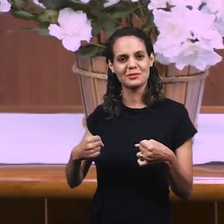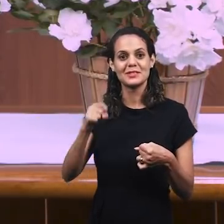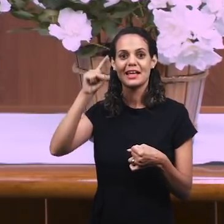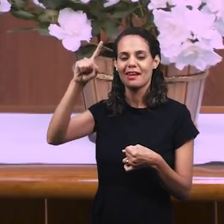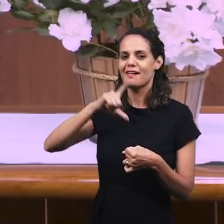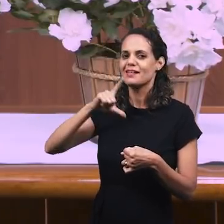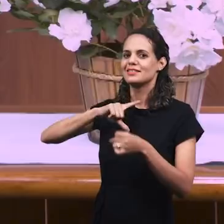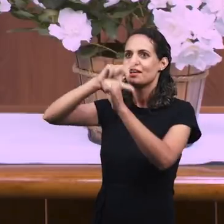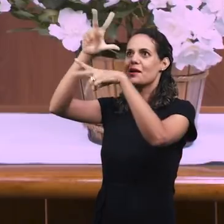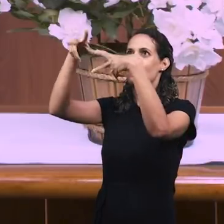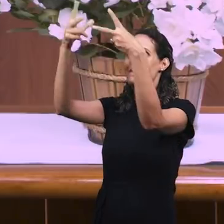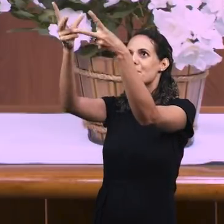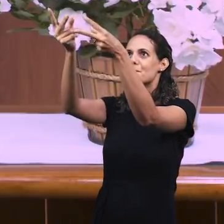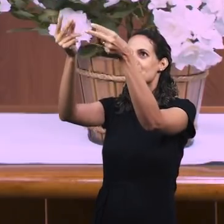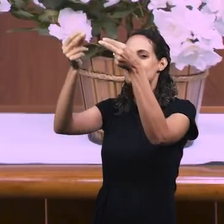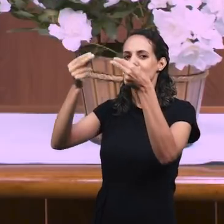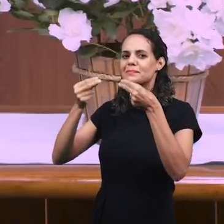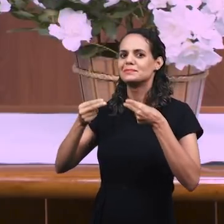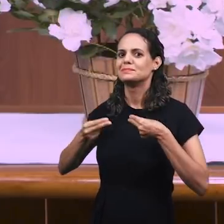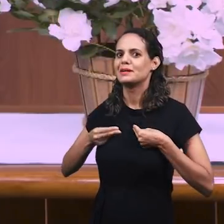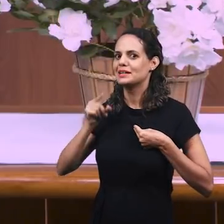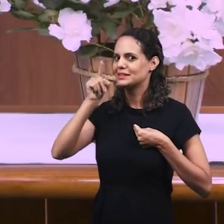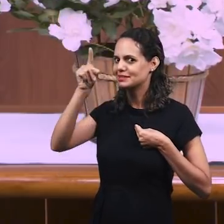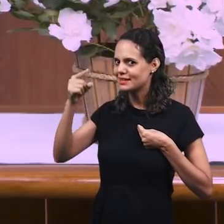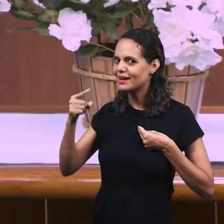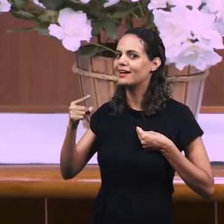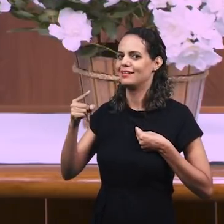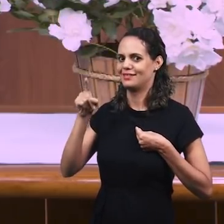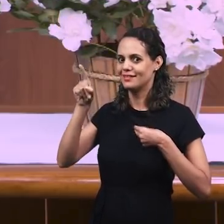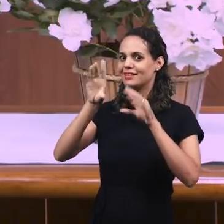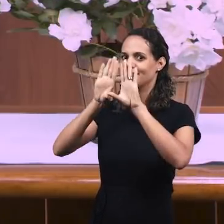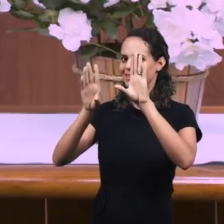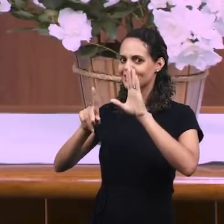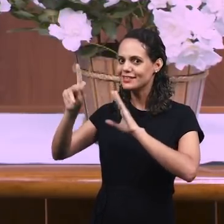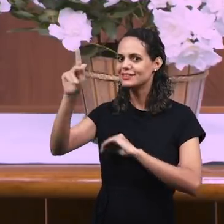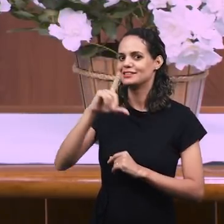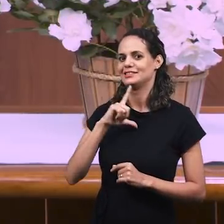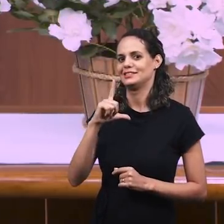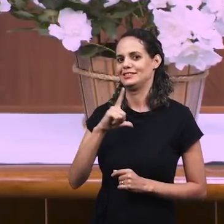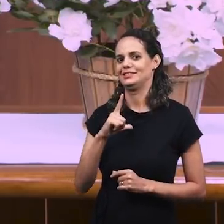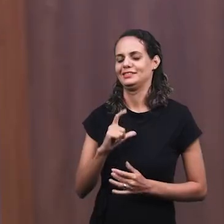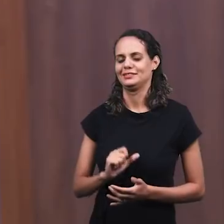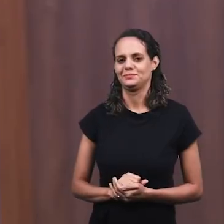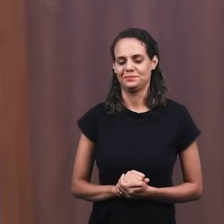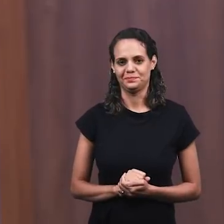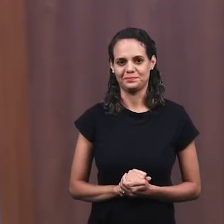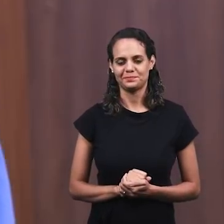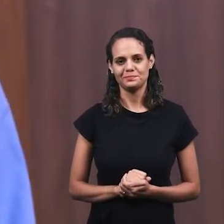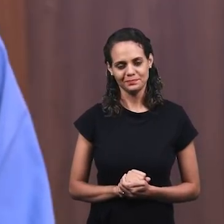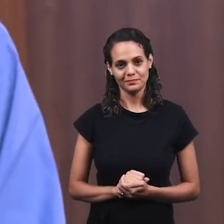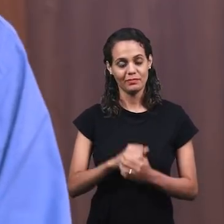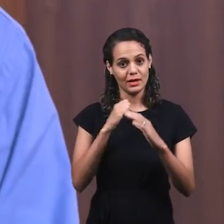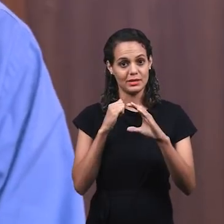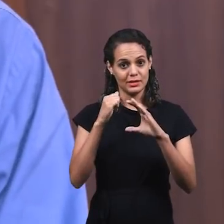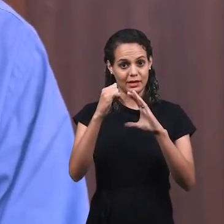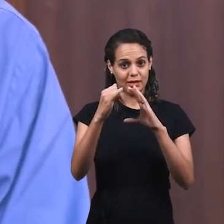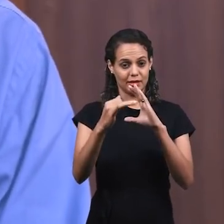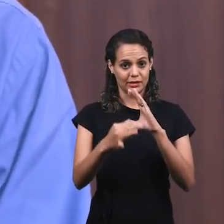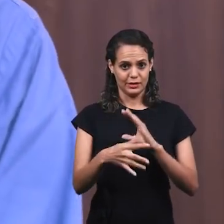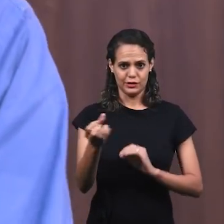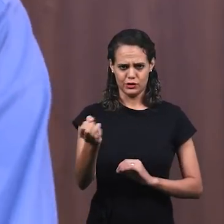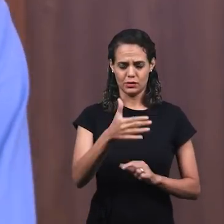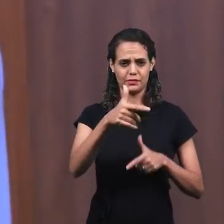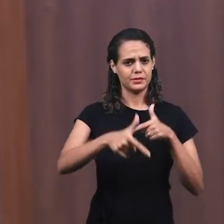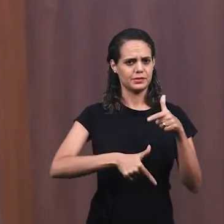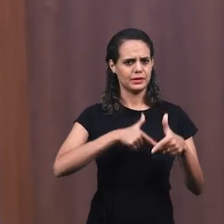né, haverá galardão na eternidade. Haverá galardão na eternidade. Uma das características